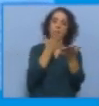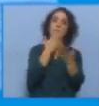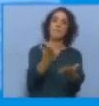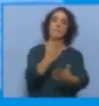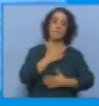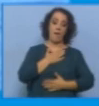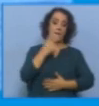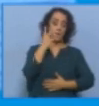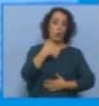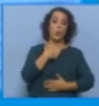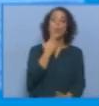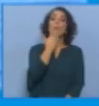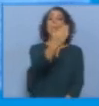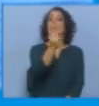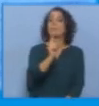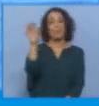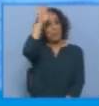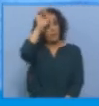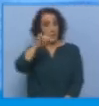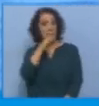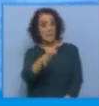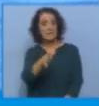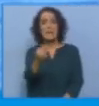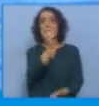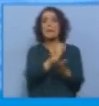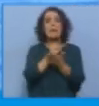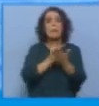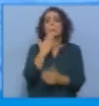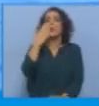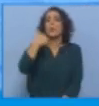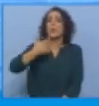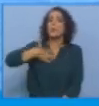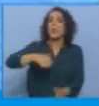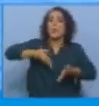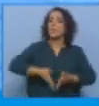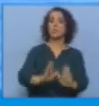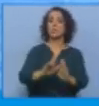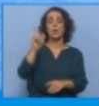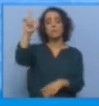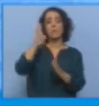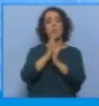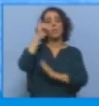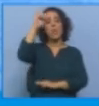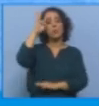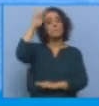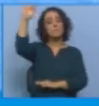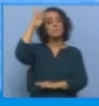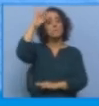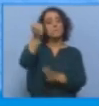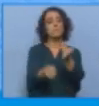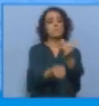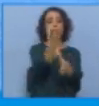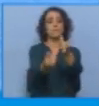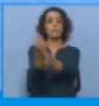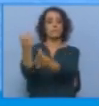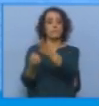não fui eu que a pedi, não é? O Papa também nos dizia, ninguém pediu para nascer, foi Deus que nos sonhou. E então que cada um de nós se possa